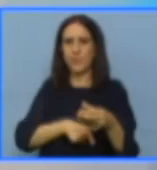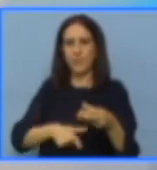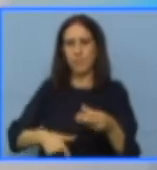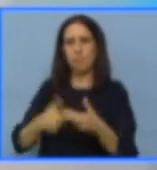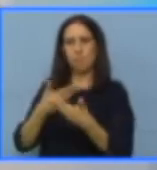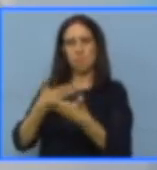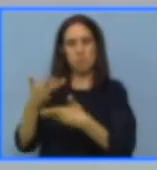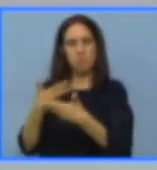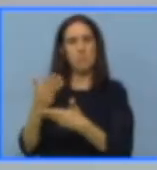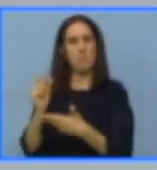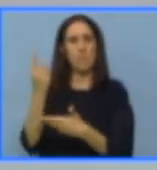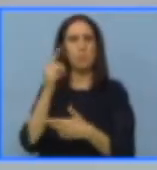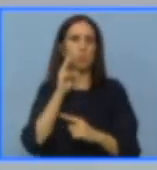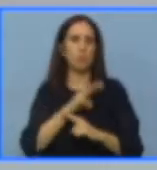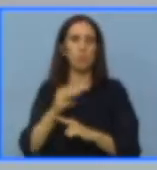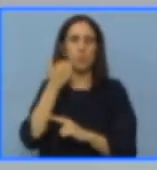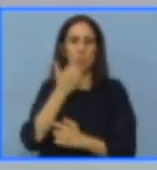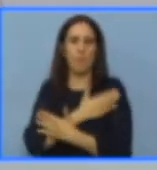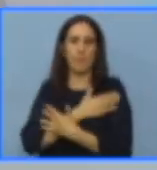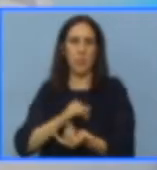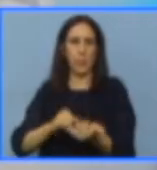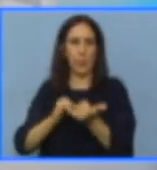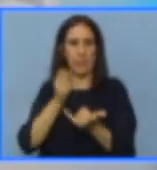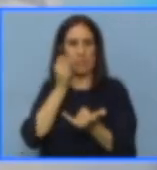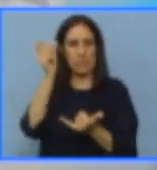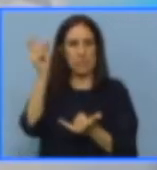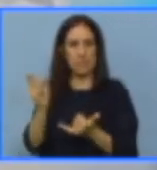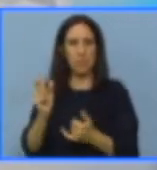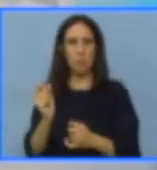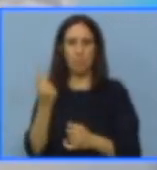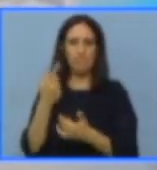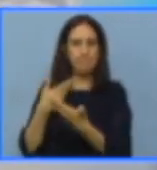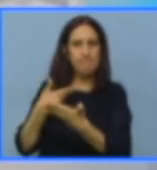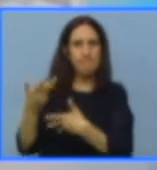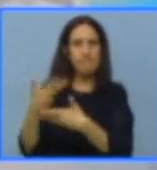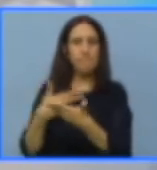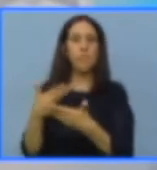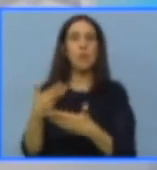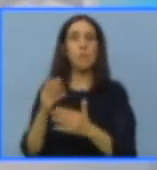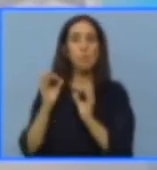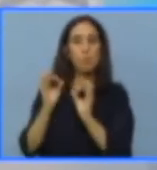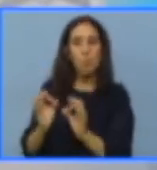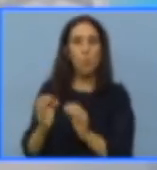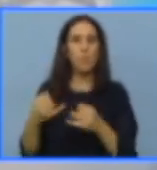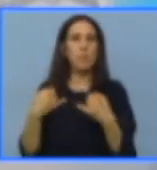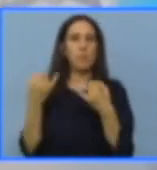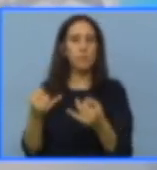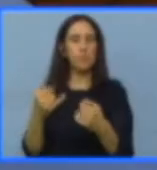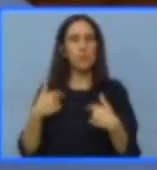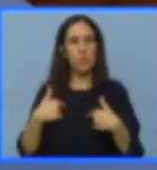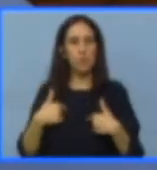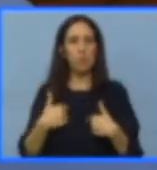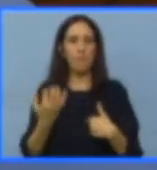grande amigo do museu, a quem coloquei primeiro a minha ideia e depois de validade, então, fui